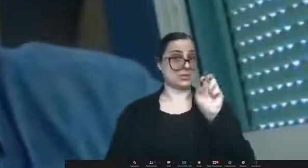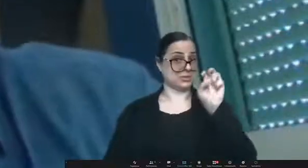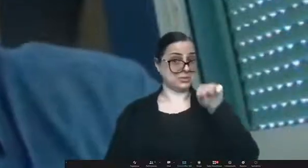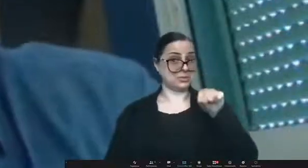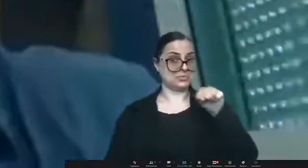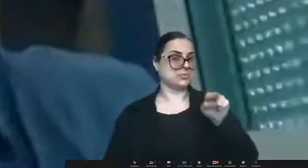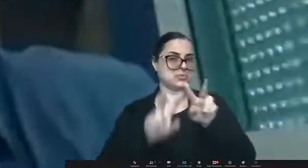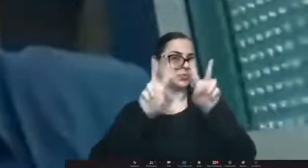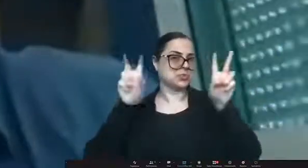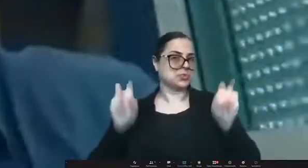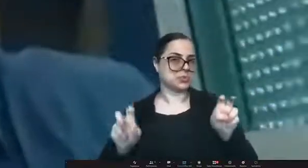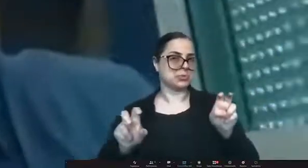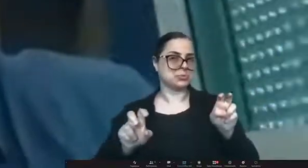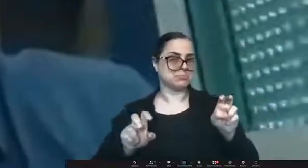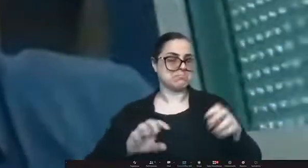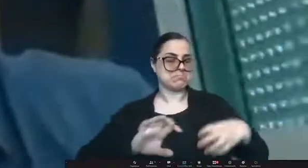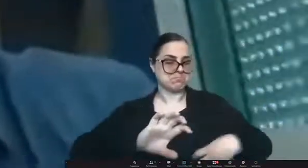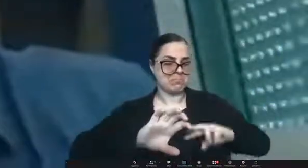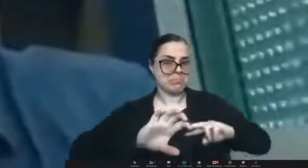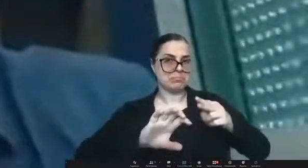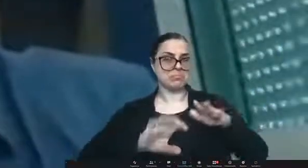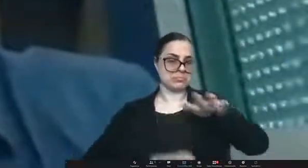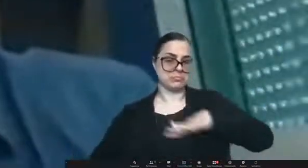transplante e oncologia. Vamos começar com